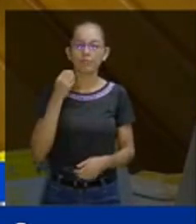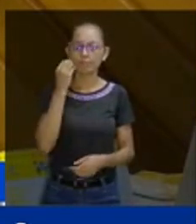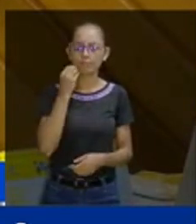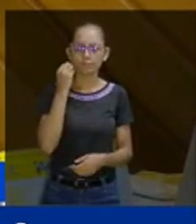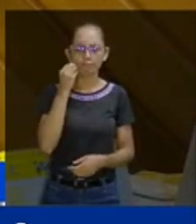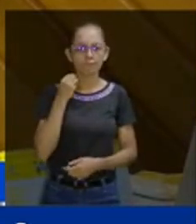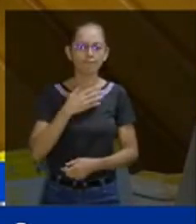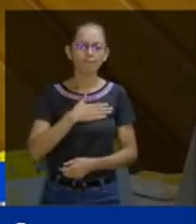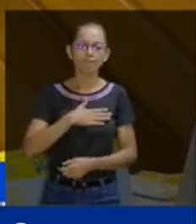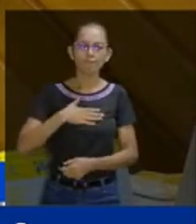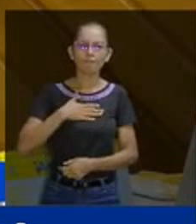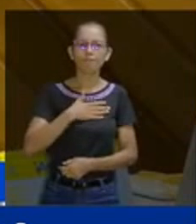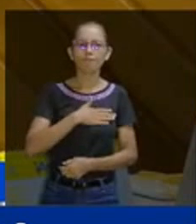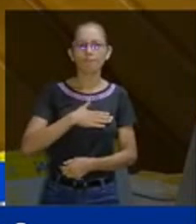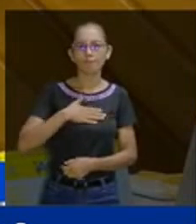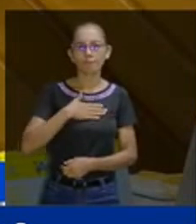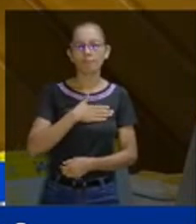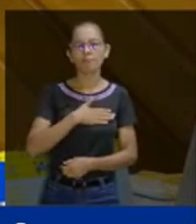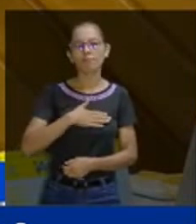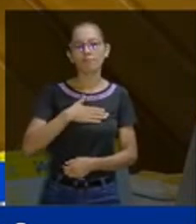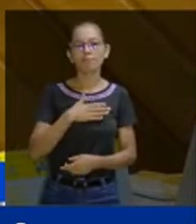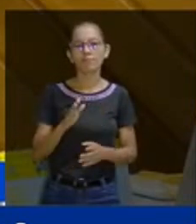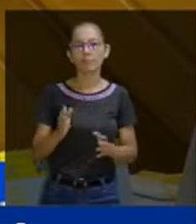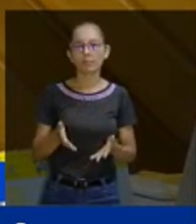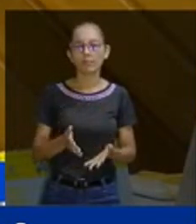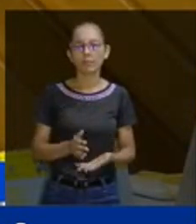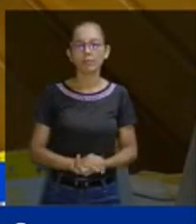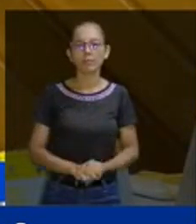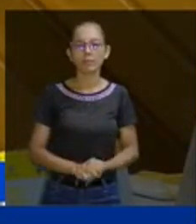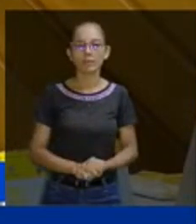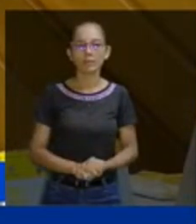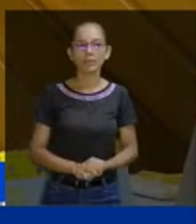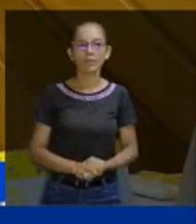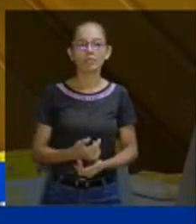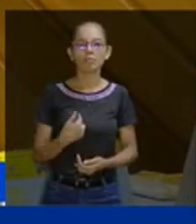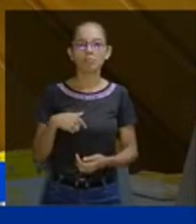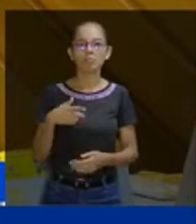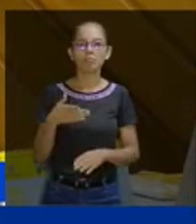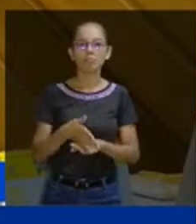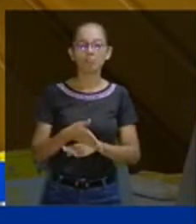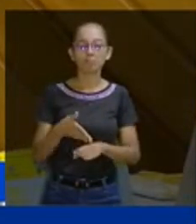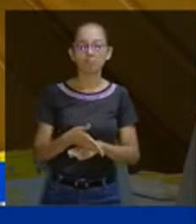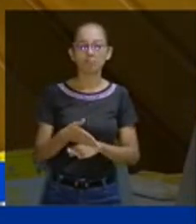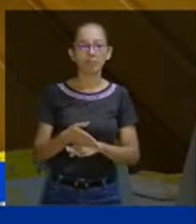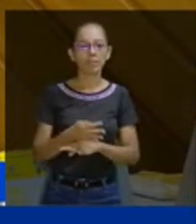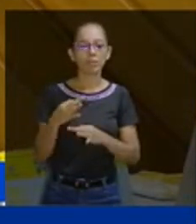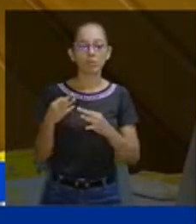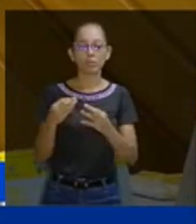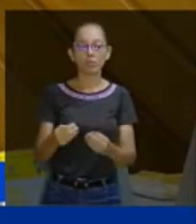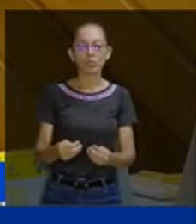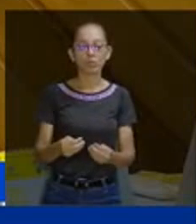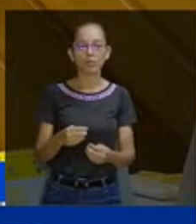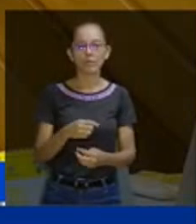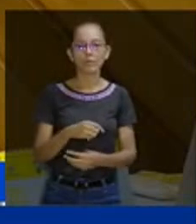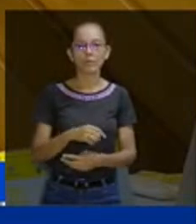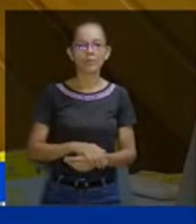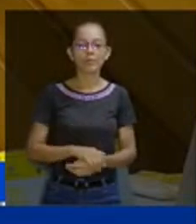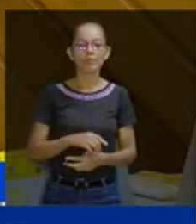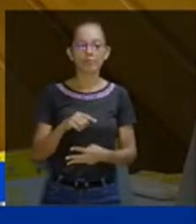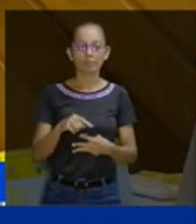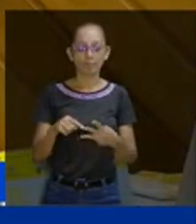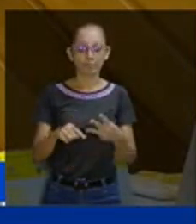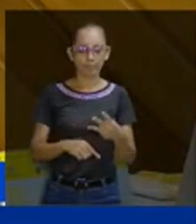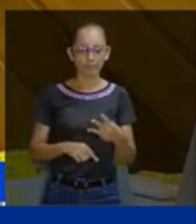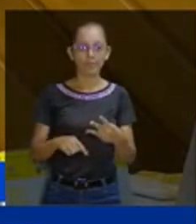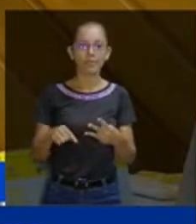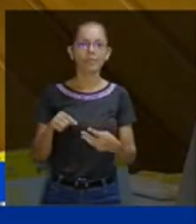uma satisfação e uma grande honra ter participado de todas essas atividades nas 3 gestões, desembargador